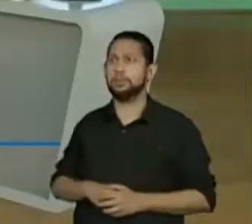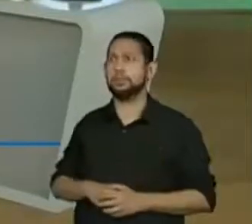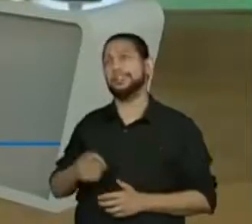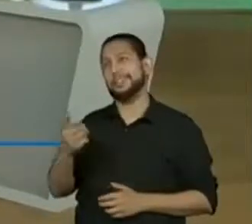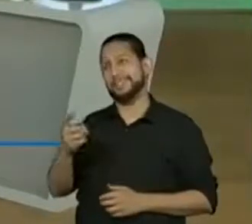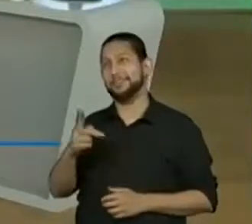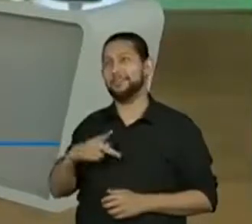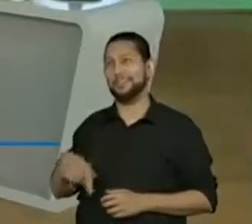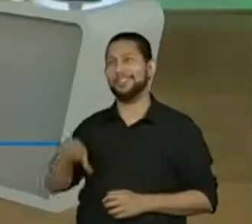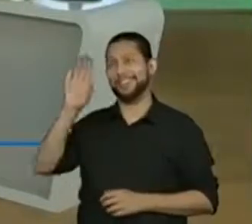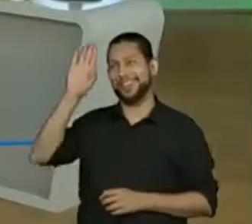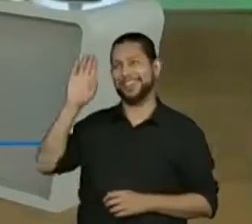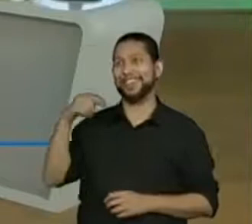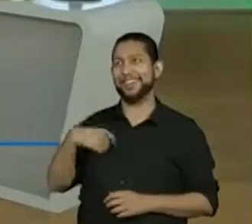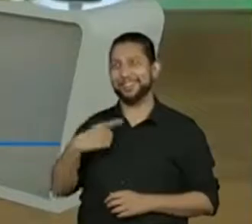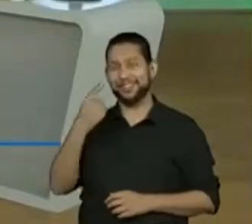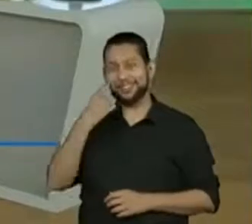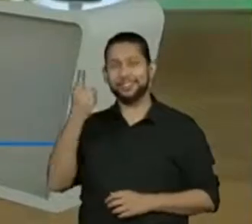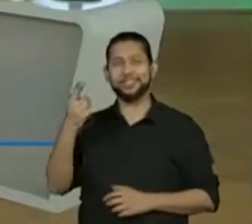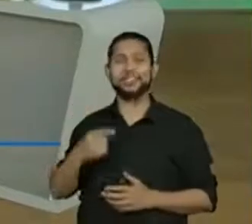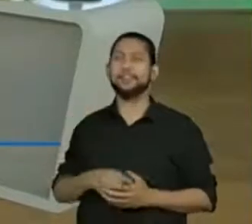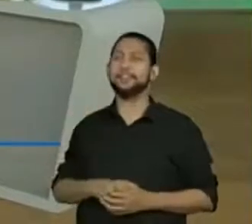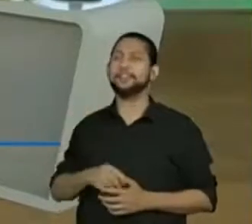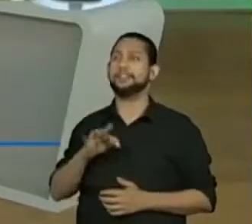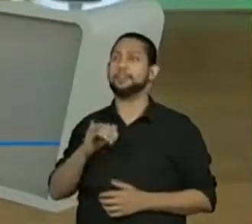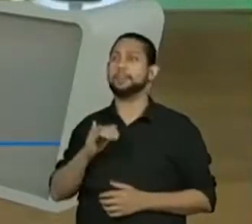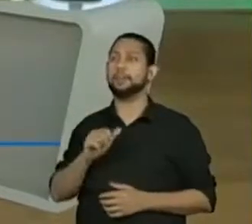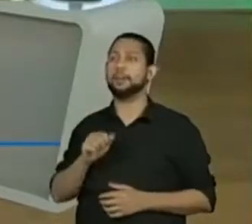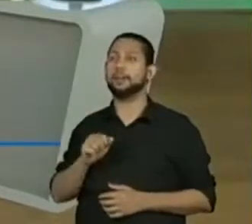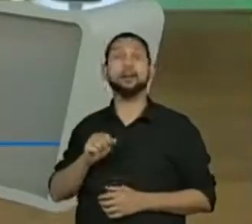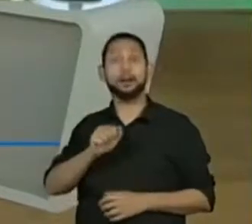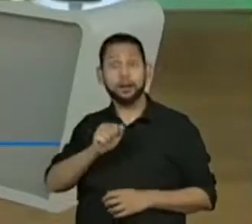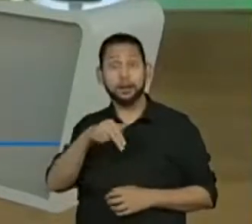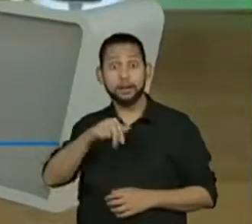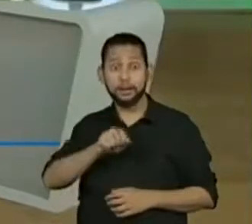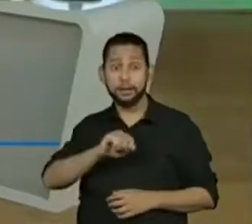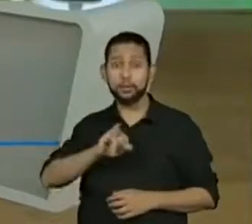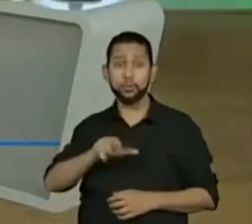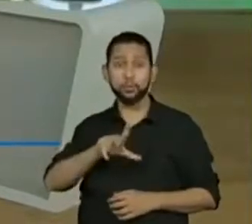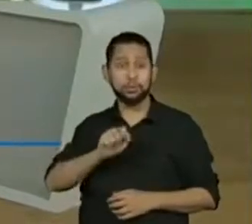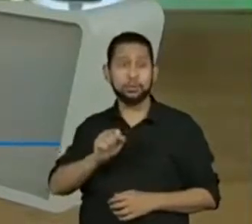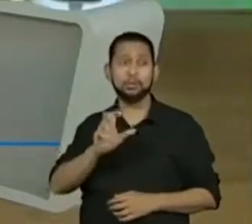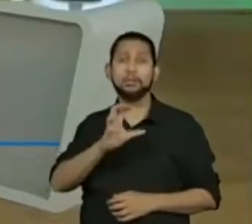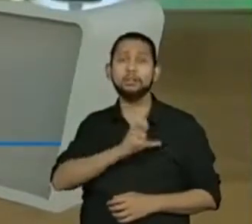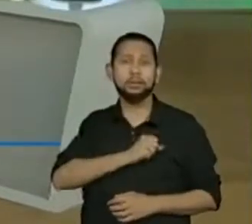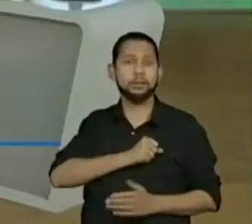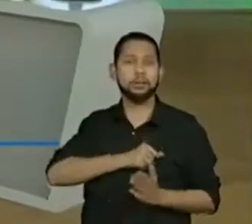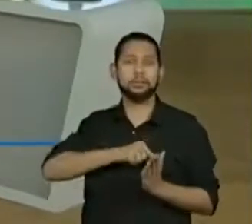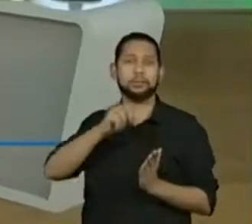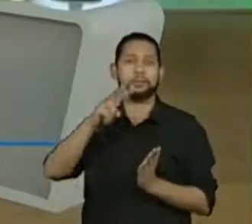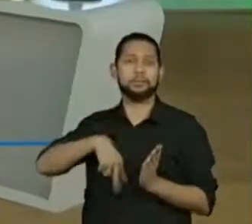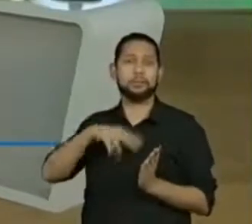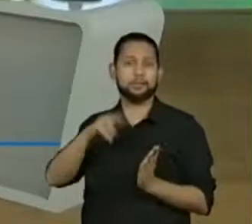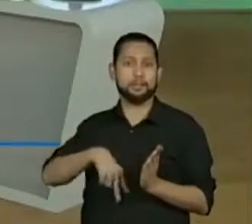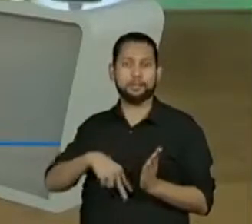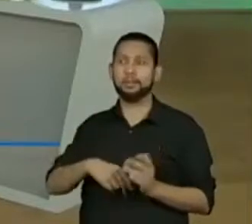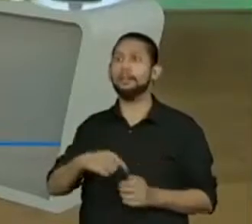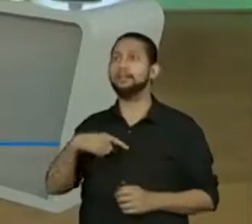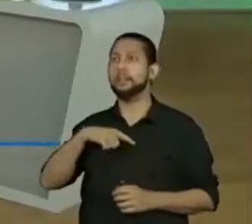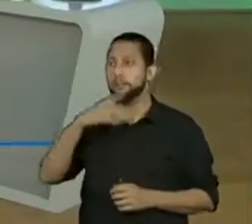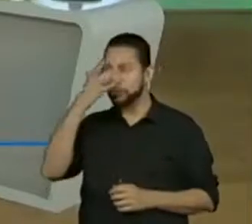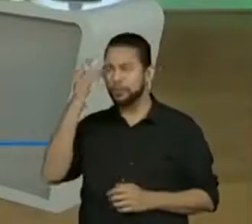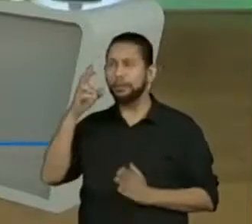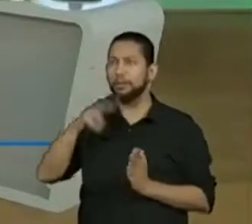o começar a galera pro Fabiana diz a Ana Júlia ama ler tem gente que lê